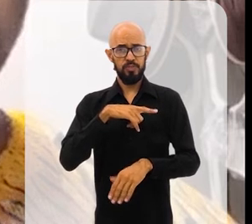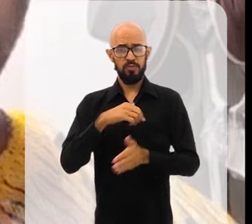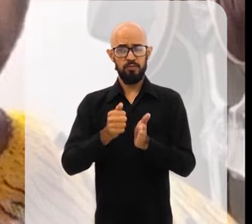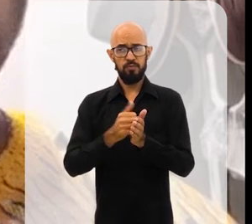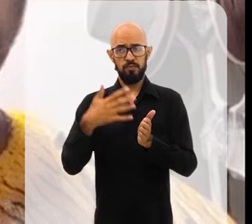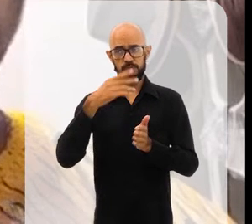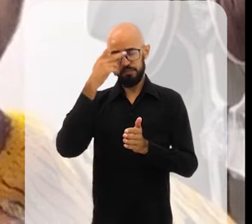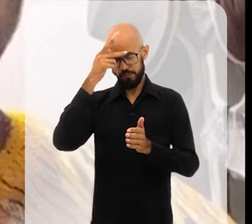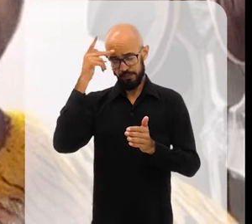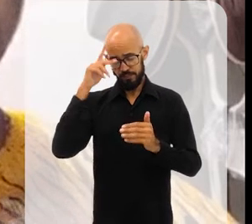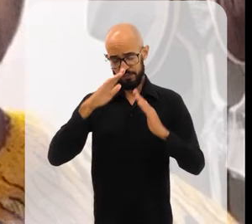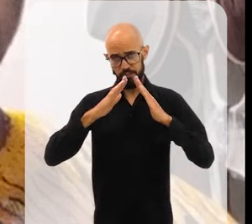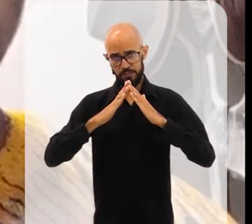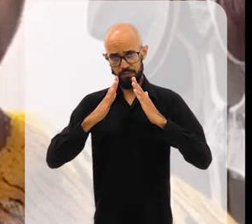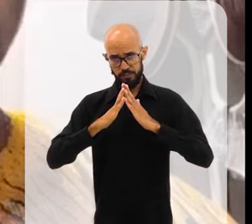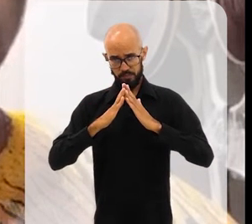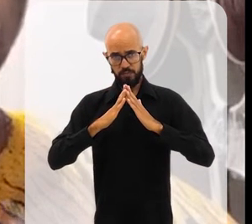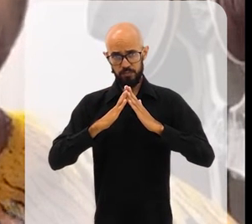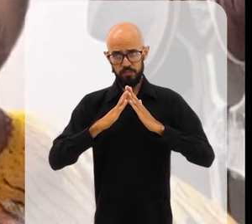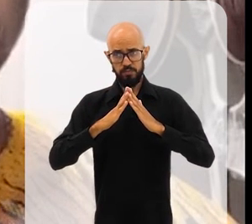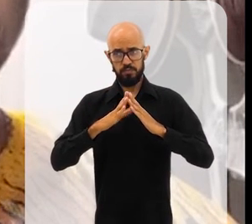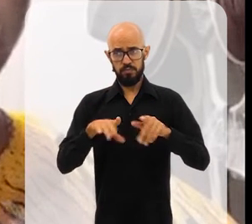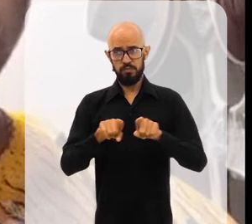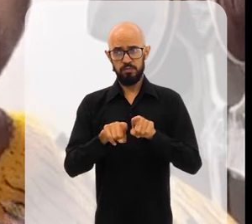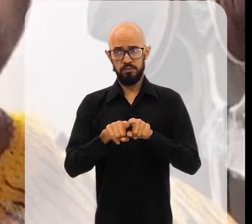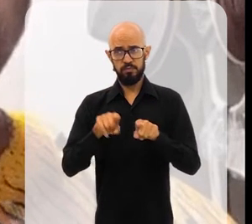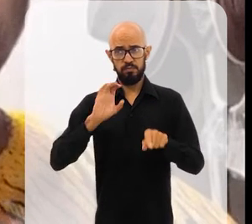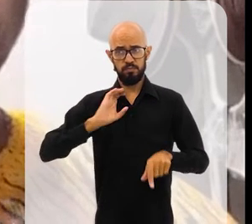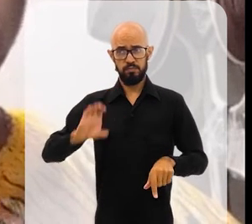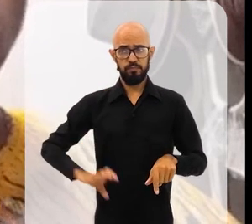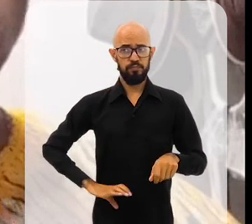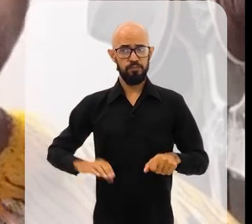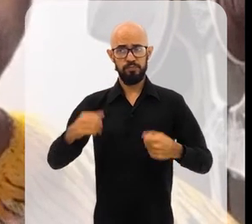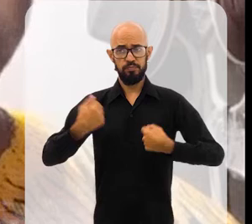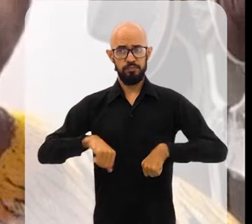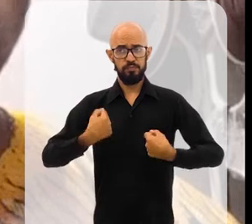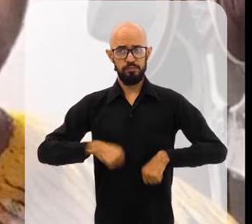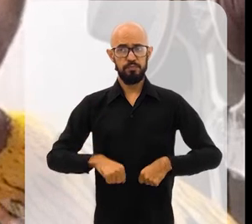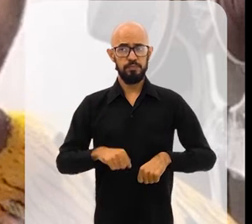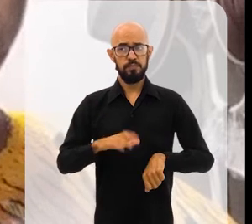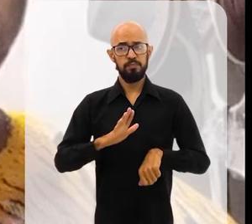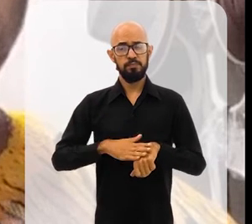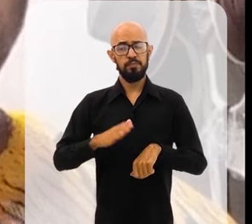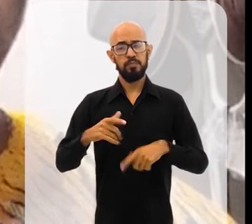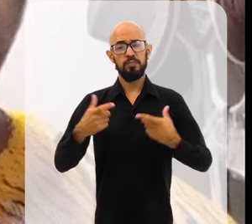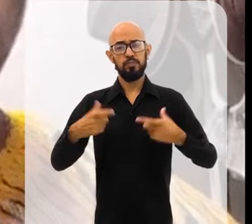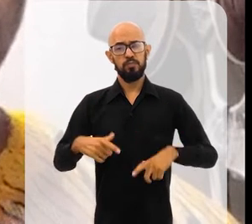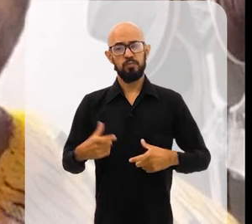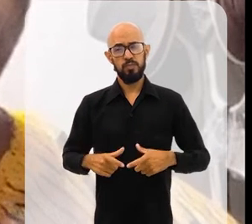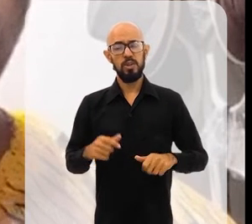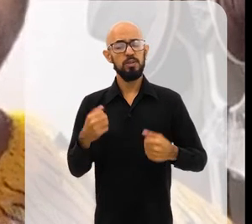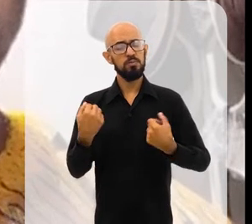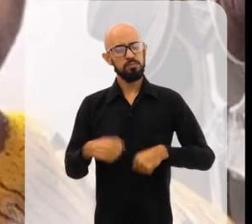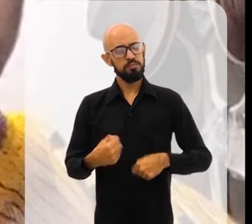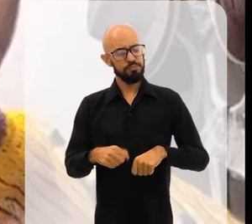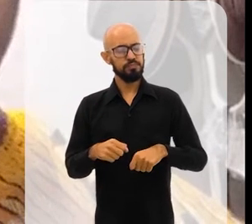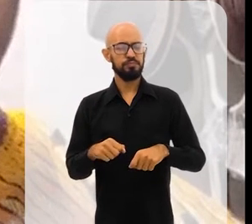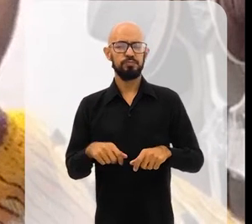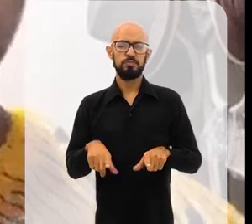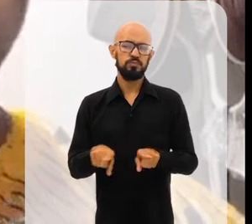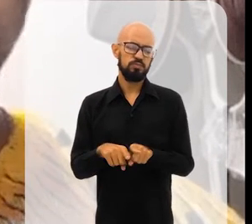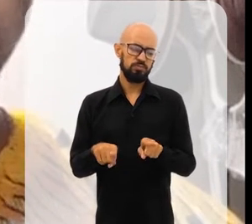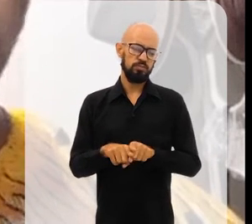moradores e muitos cidadãos que precisam de mais espaço, de mais